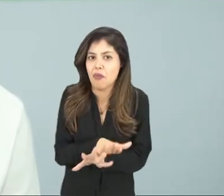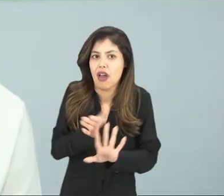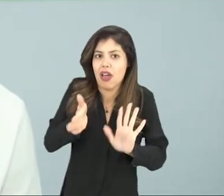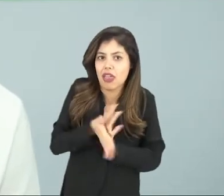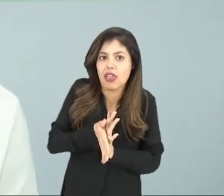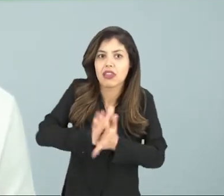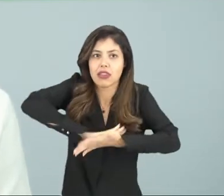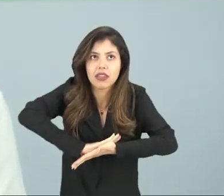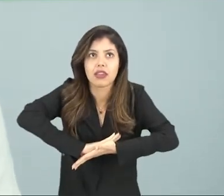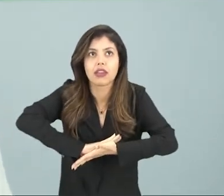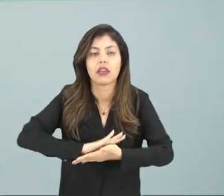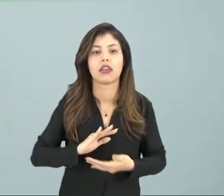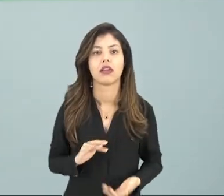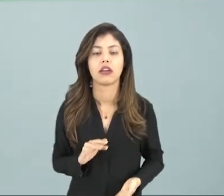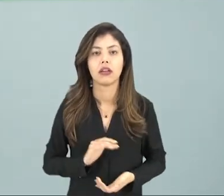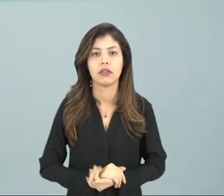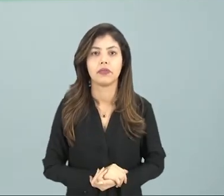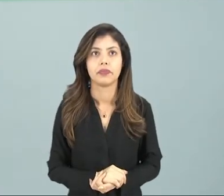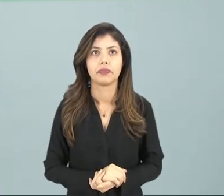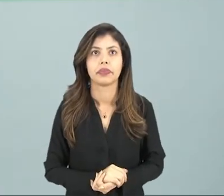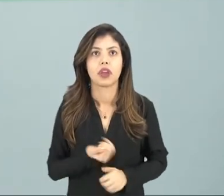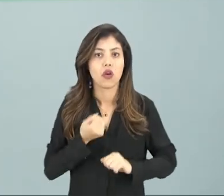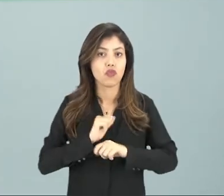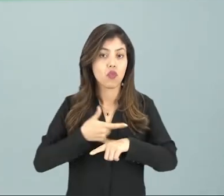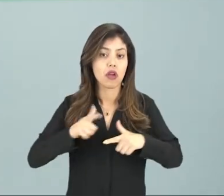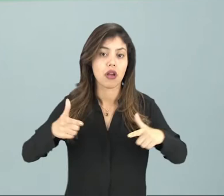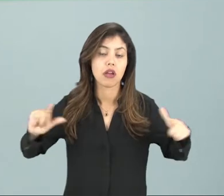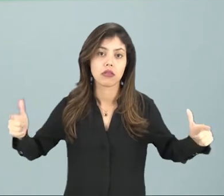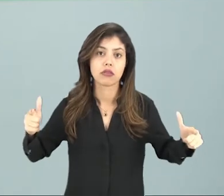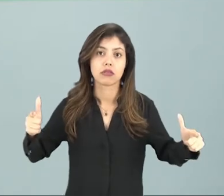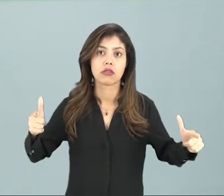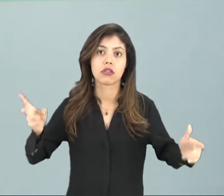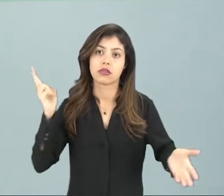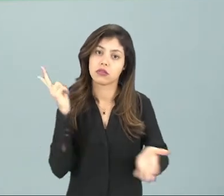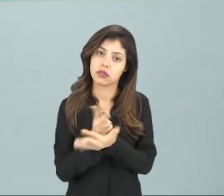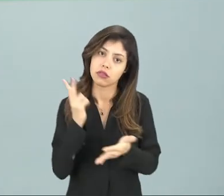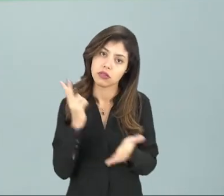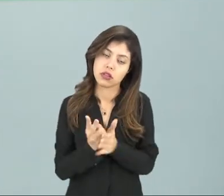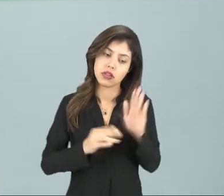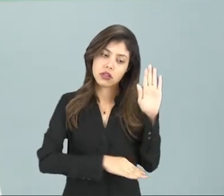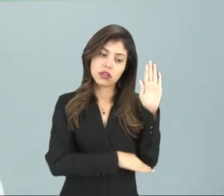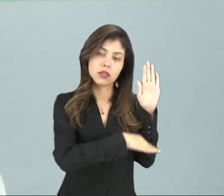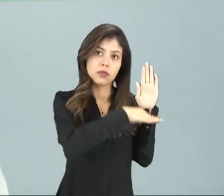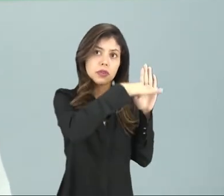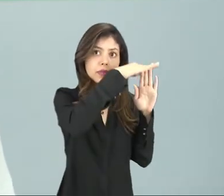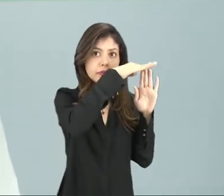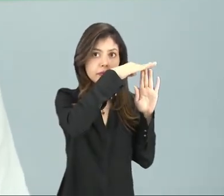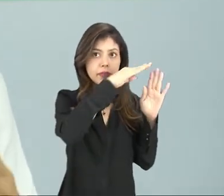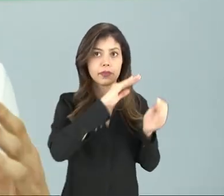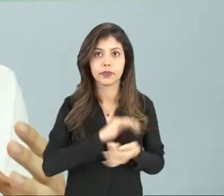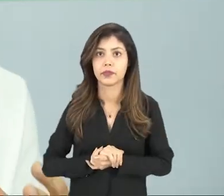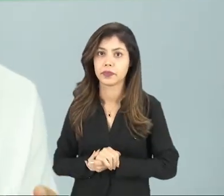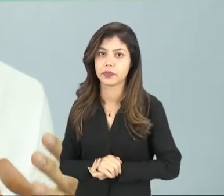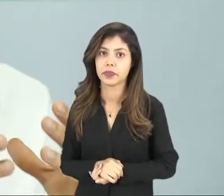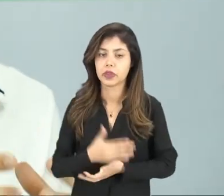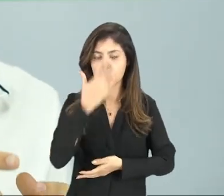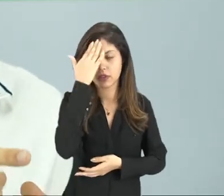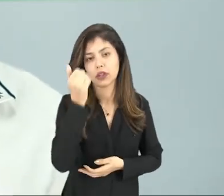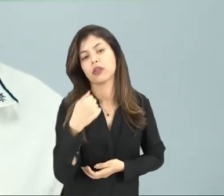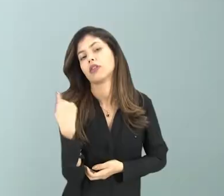de ozônio ele aumenta intensifica a temperatura nós